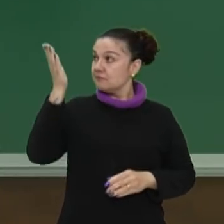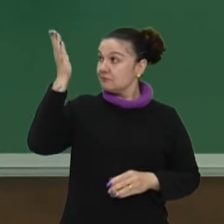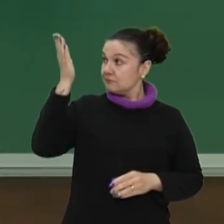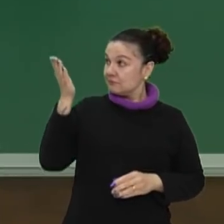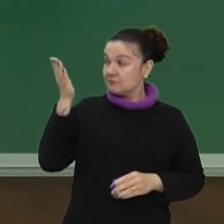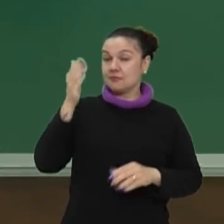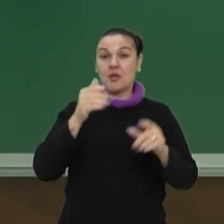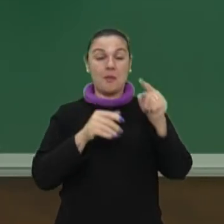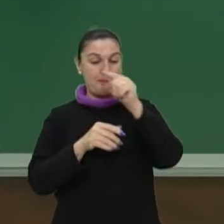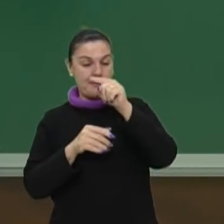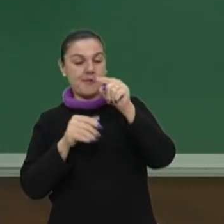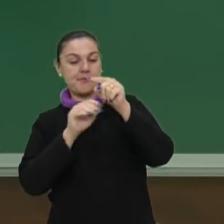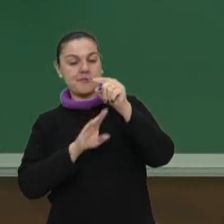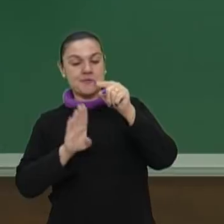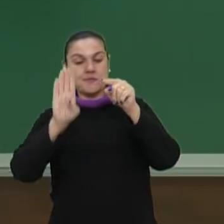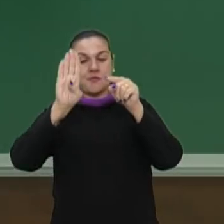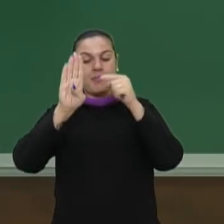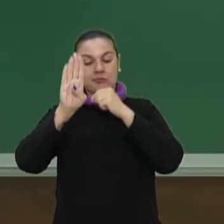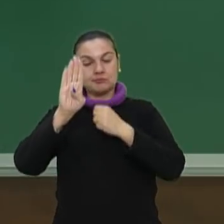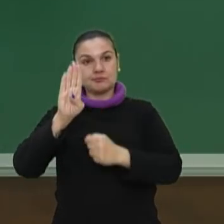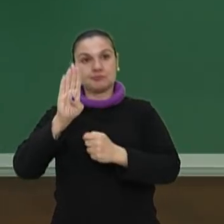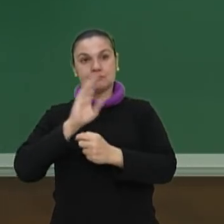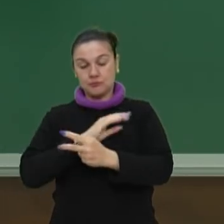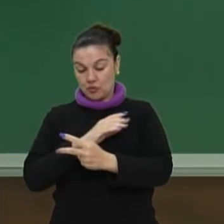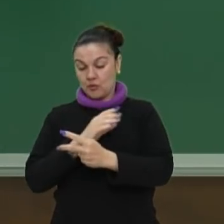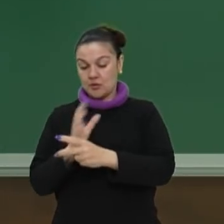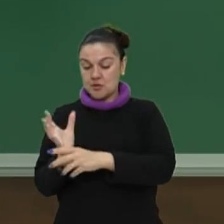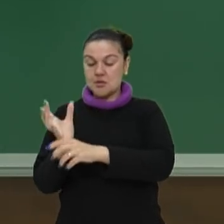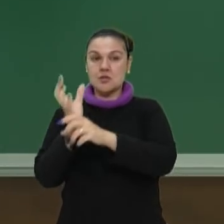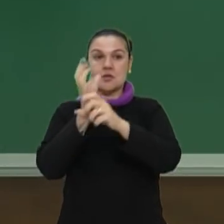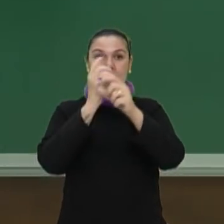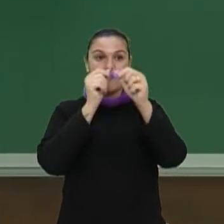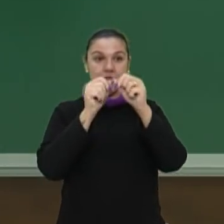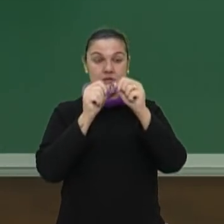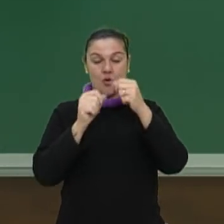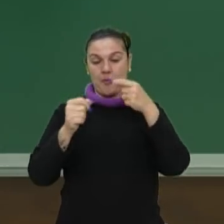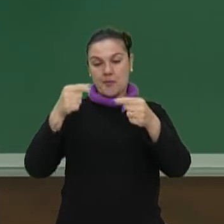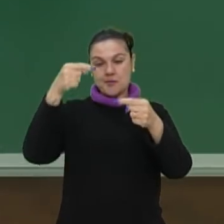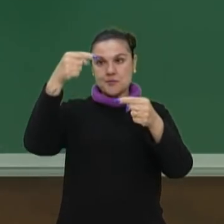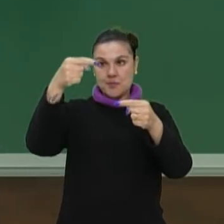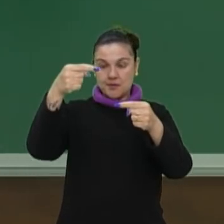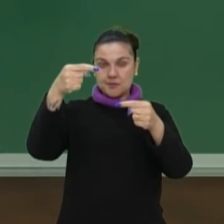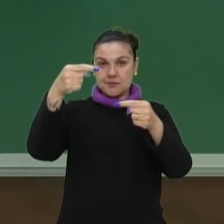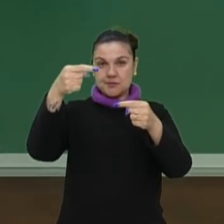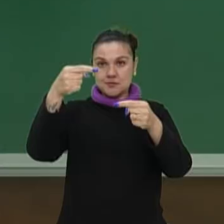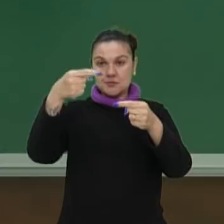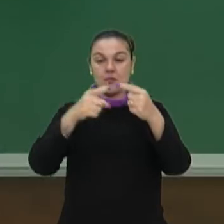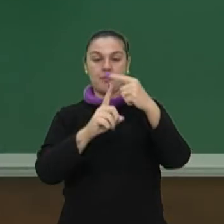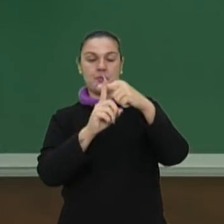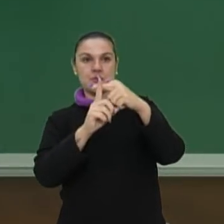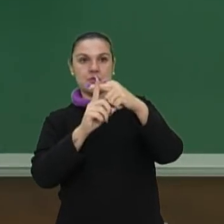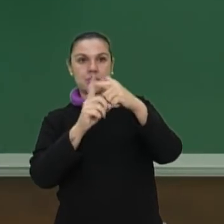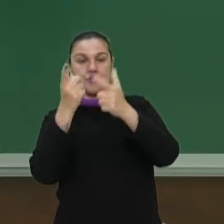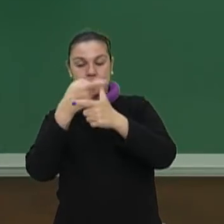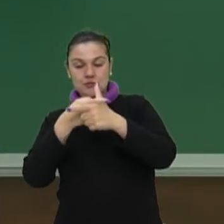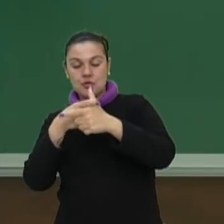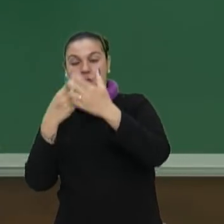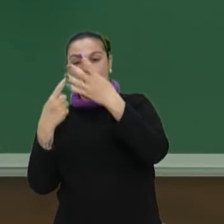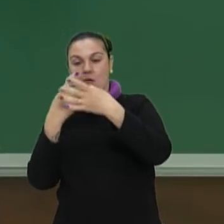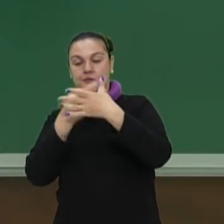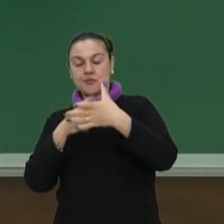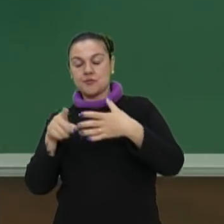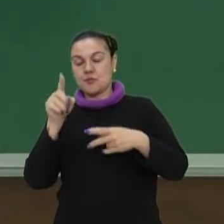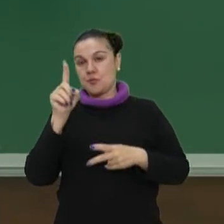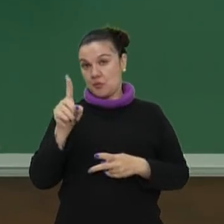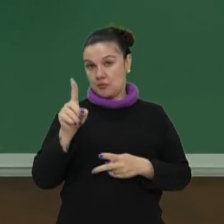4 e o A por 2, né? E calculando isso, regrinha de sinal menos menos vai ficar positivo e vai ficar 4 divididos por